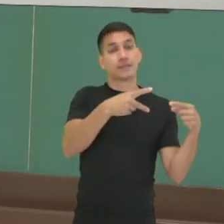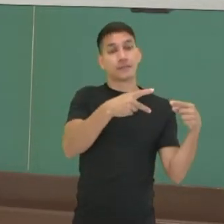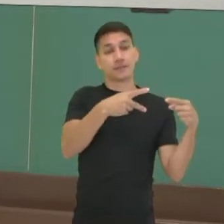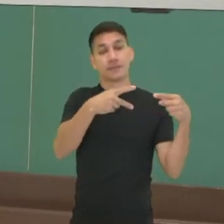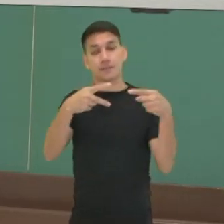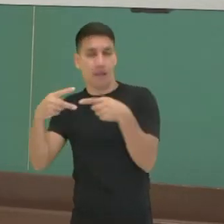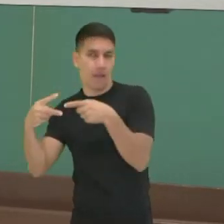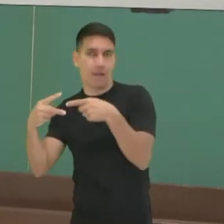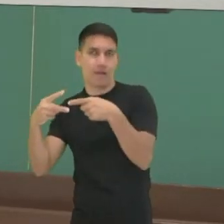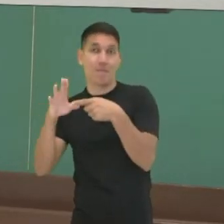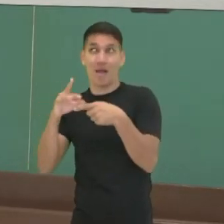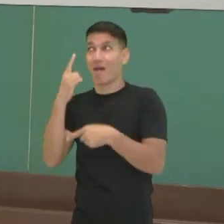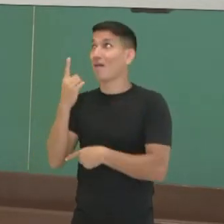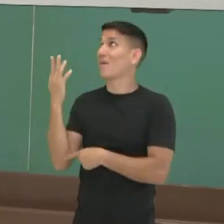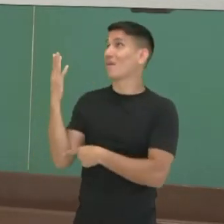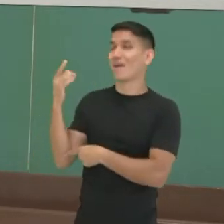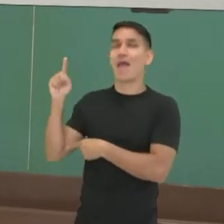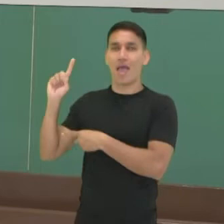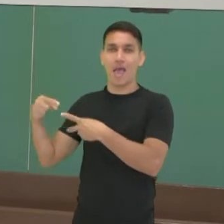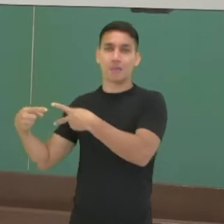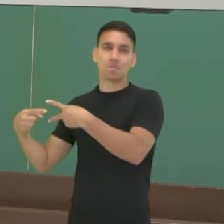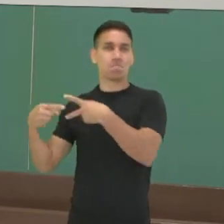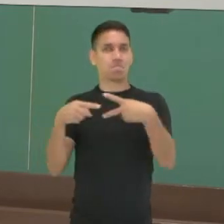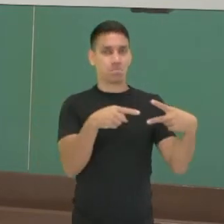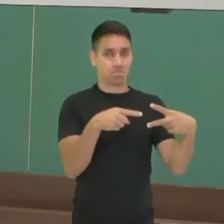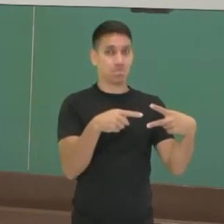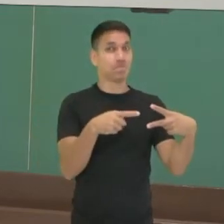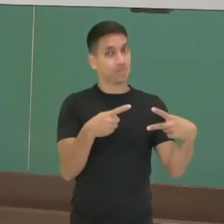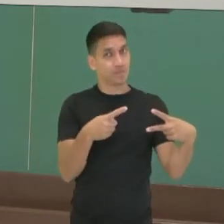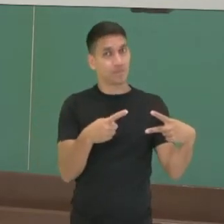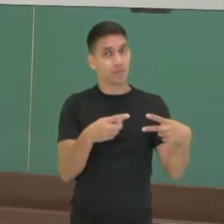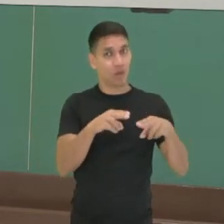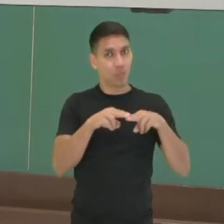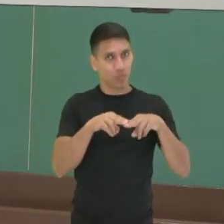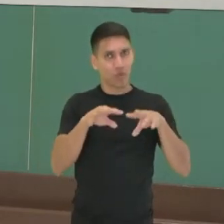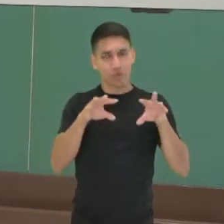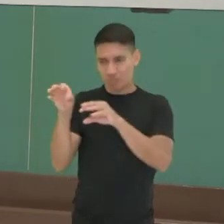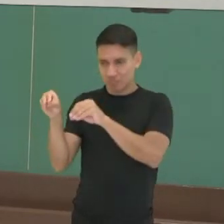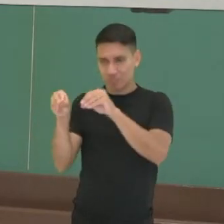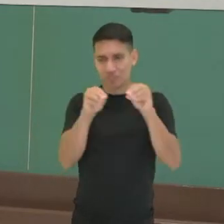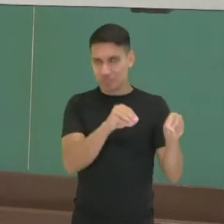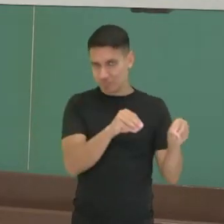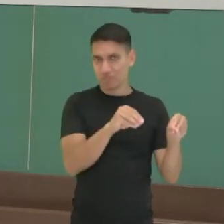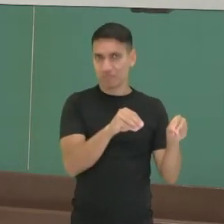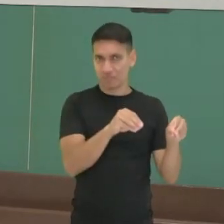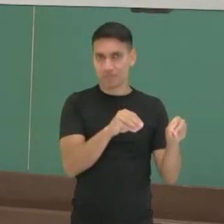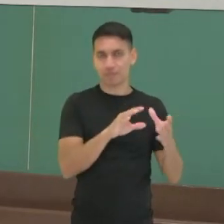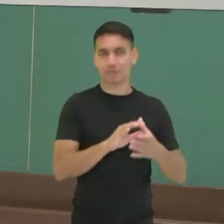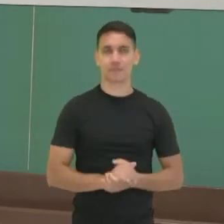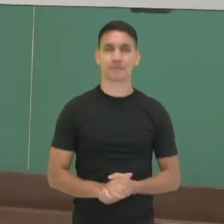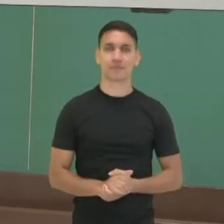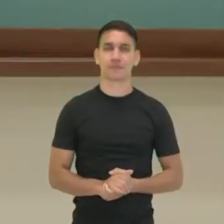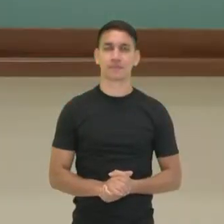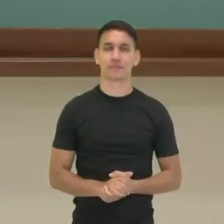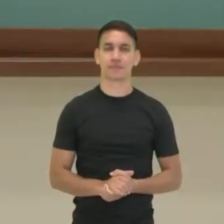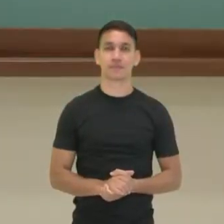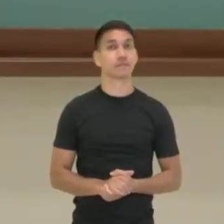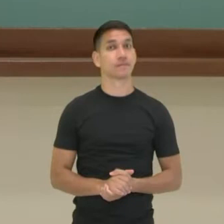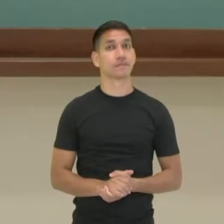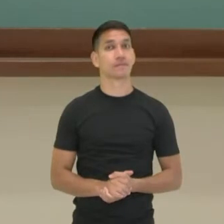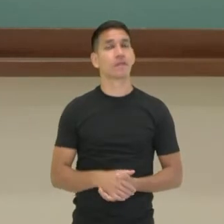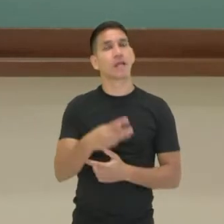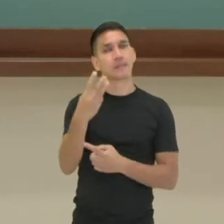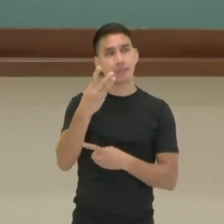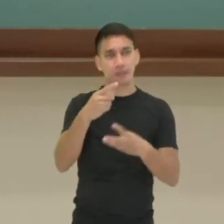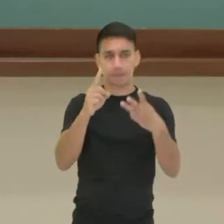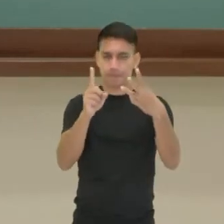vindo daqui para cá, para mostrar que eu estaria indo daí da direita para a esquerda. E a